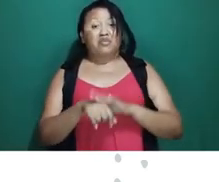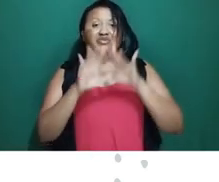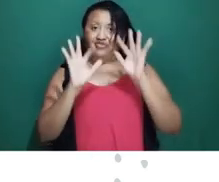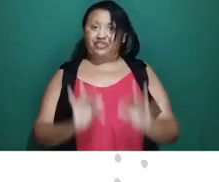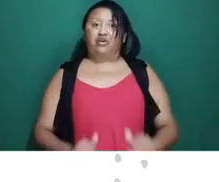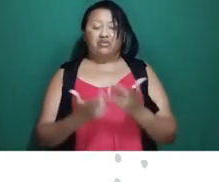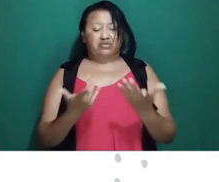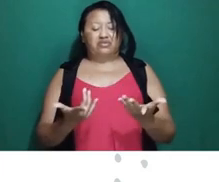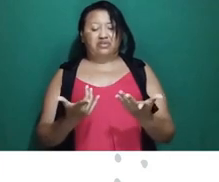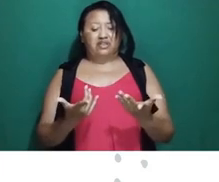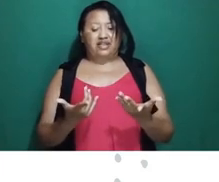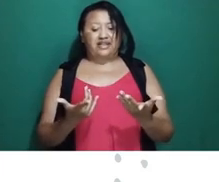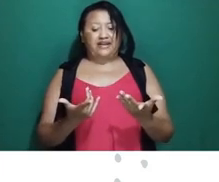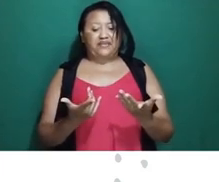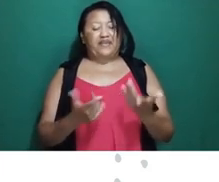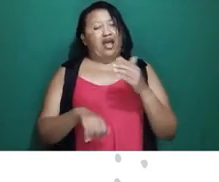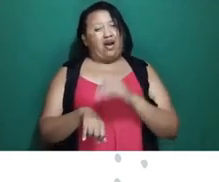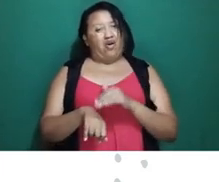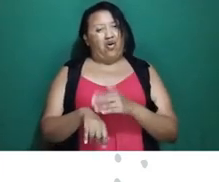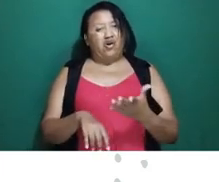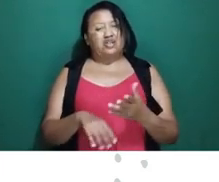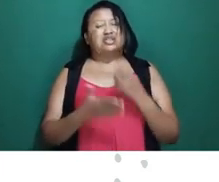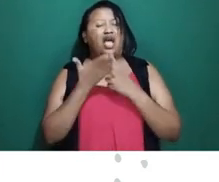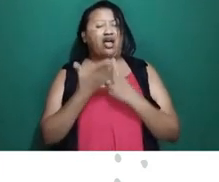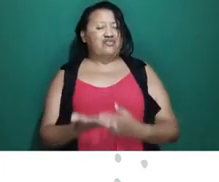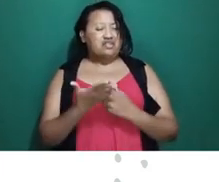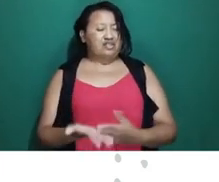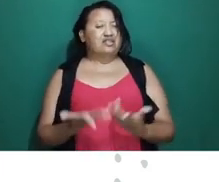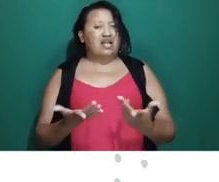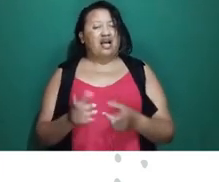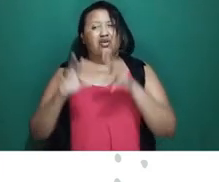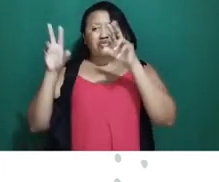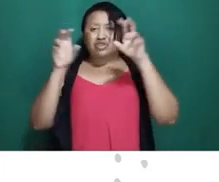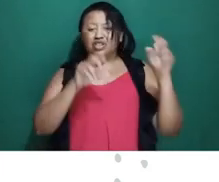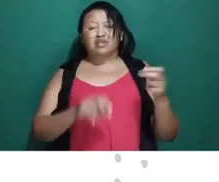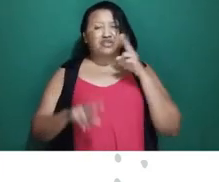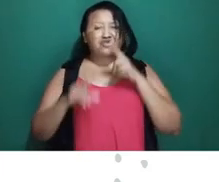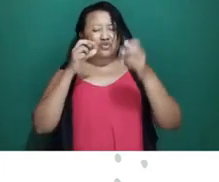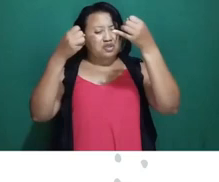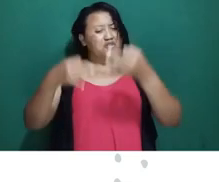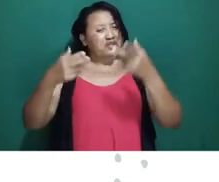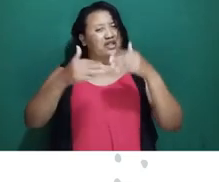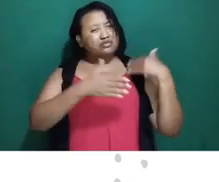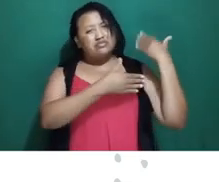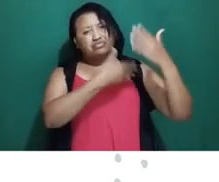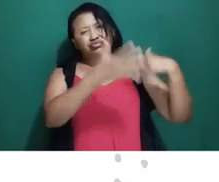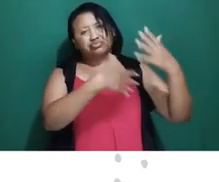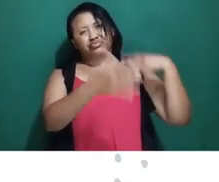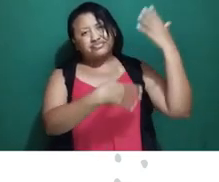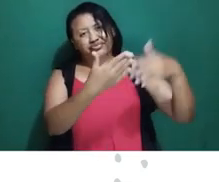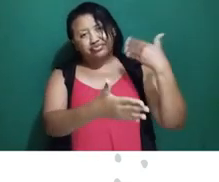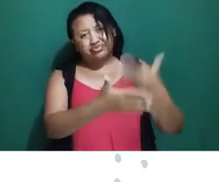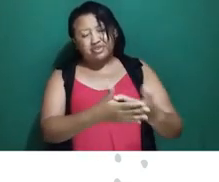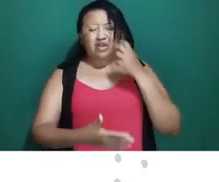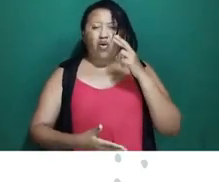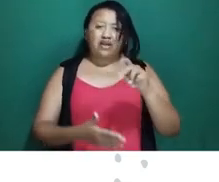reta final a reta de é uma hora né de revisar né os conteúdos que foram vistos durante o curso dá